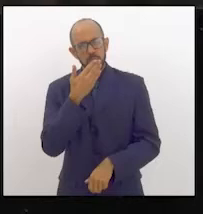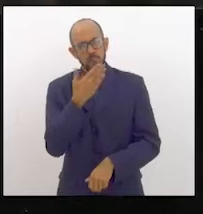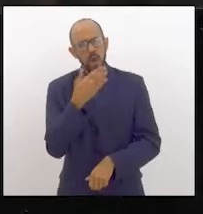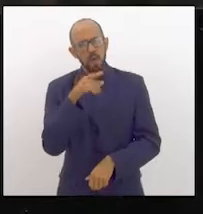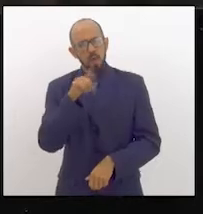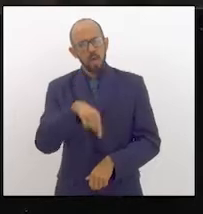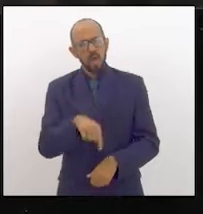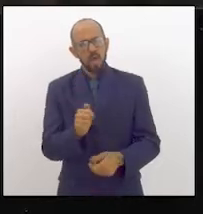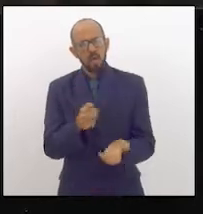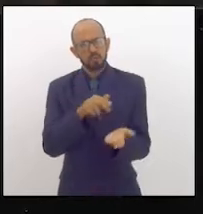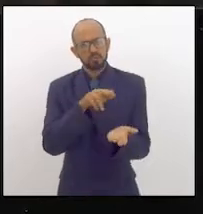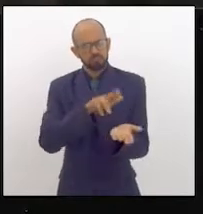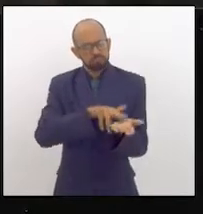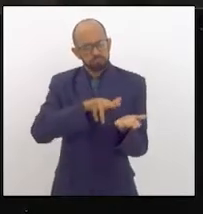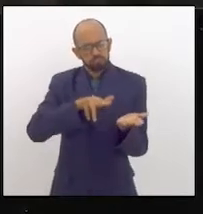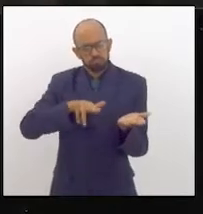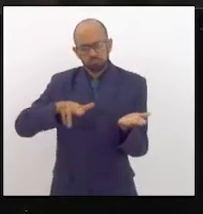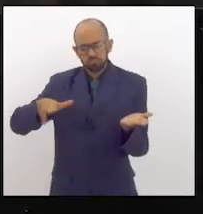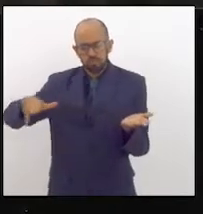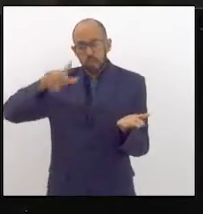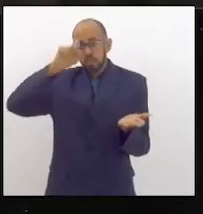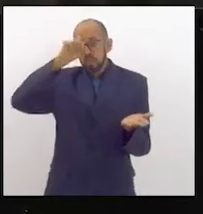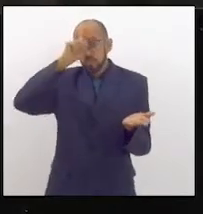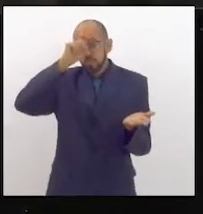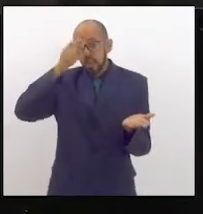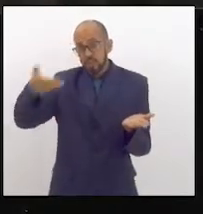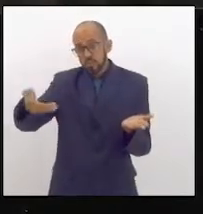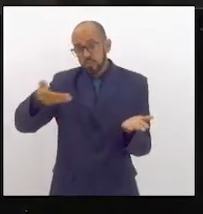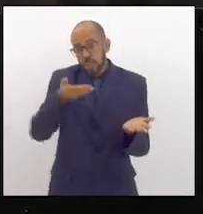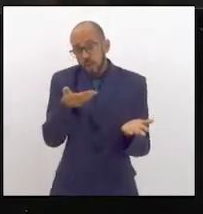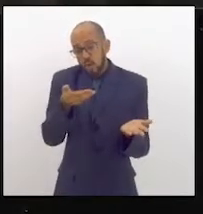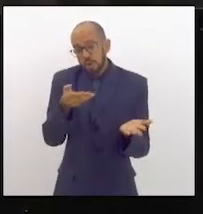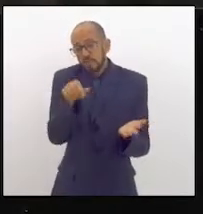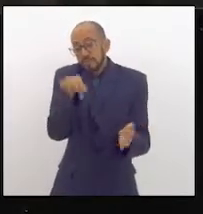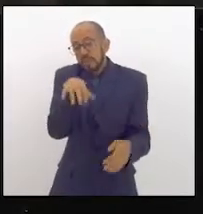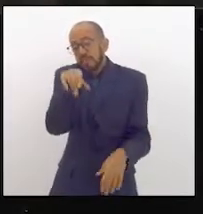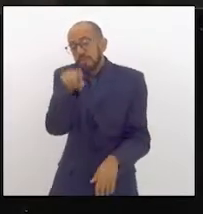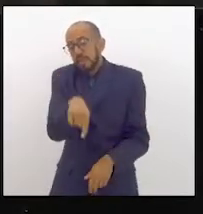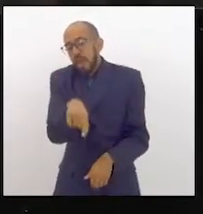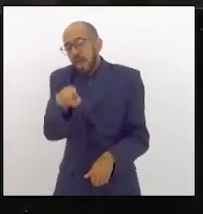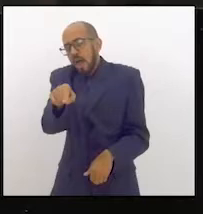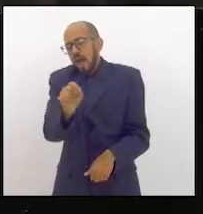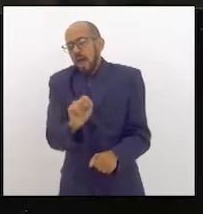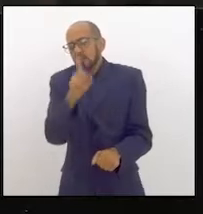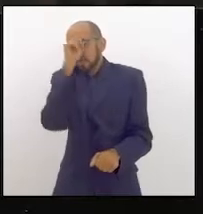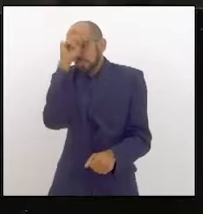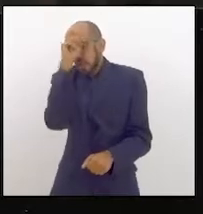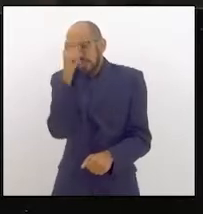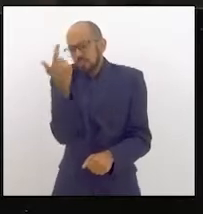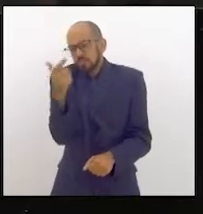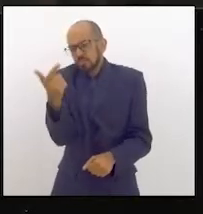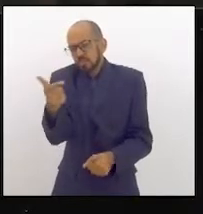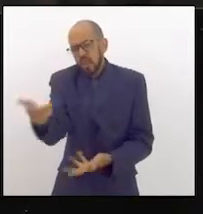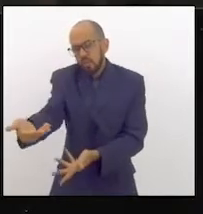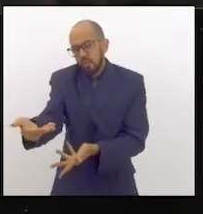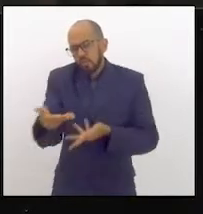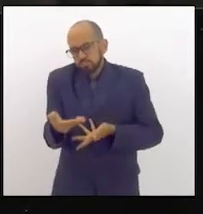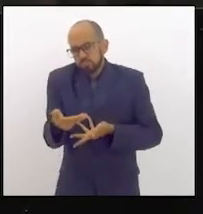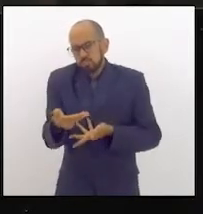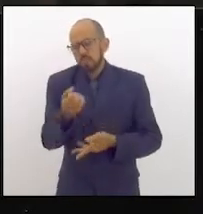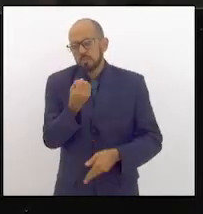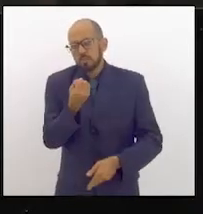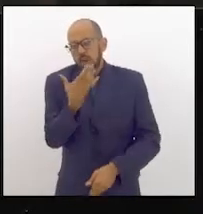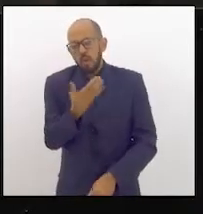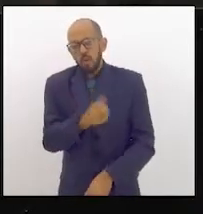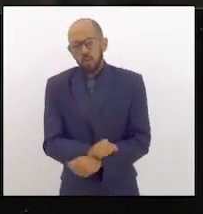maternidades que nos acolhe Quem são as maternidades que não prestam Bom atendimento no estado